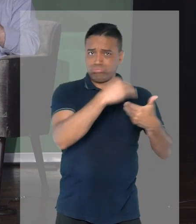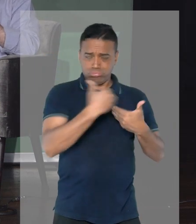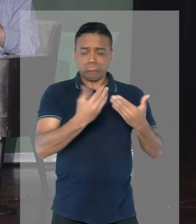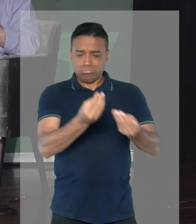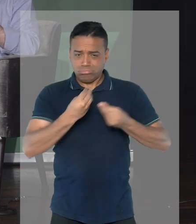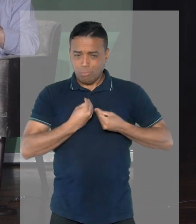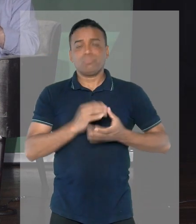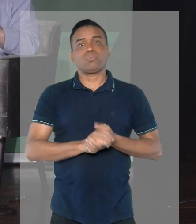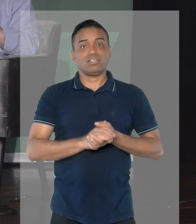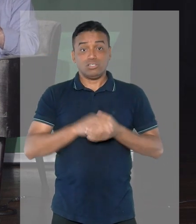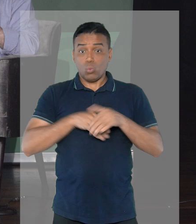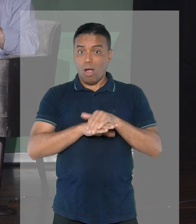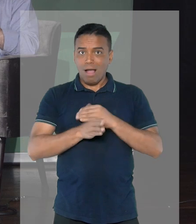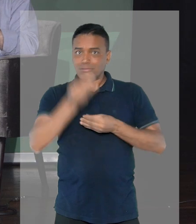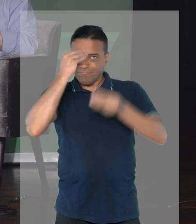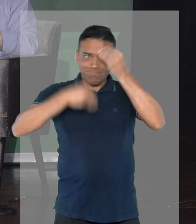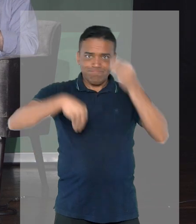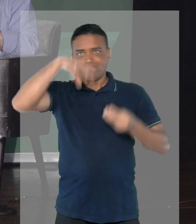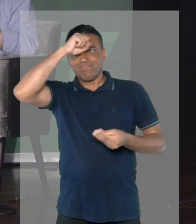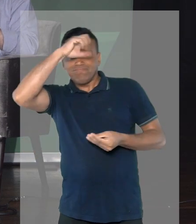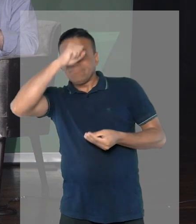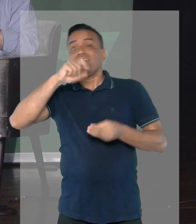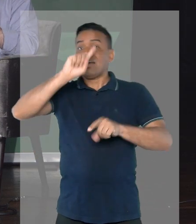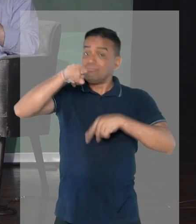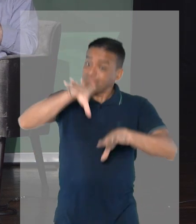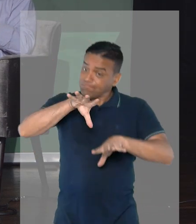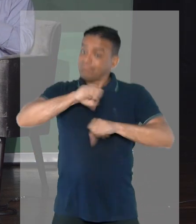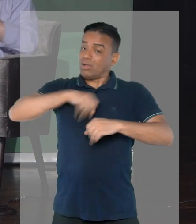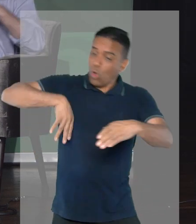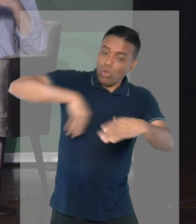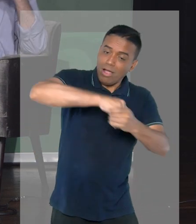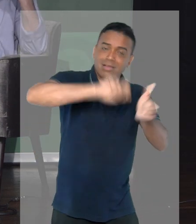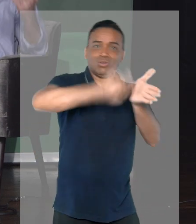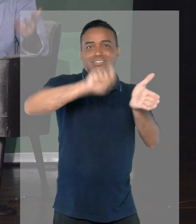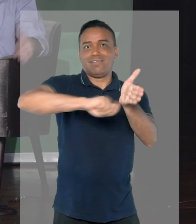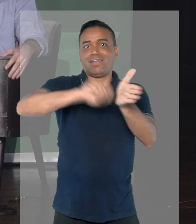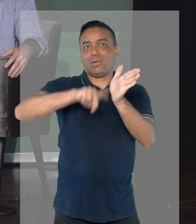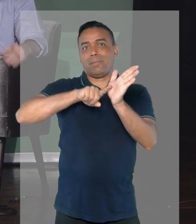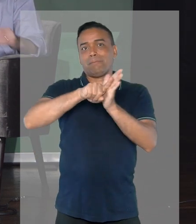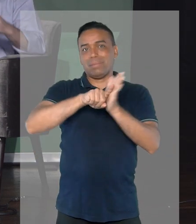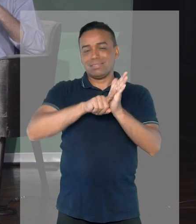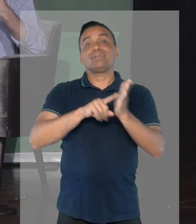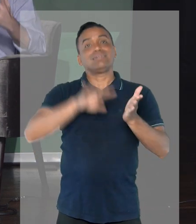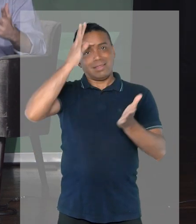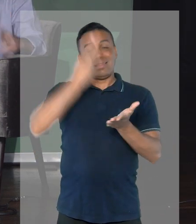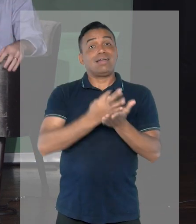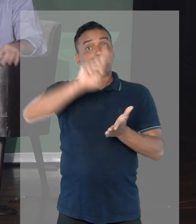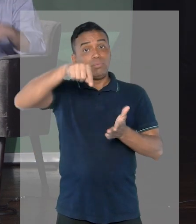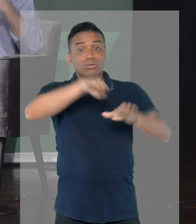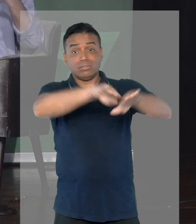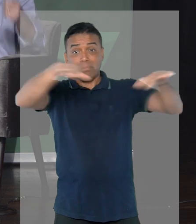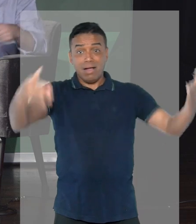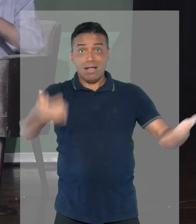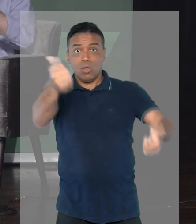gente guarda as sugestões, aprende com elas e vai incorporando o trabalho, né? Aí depois passa para uma banca de